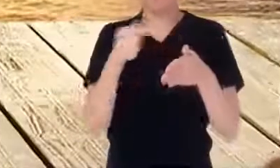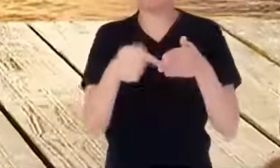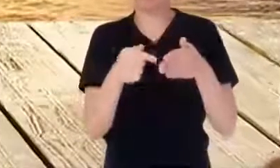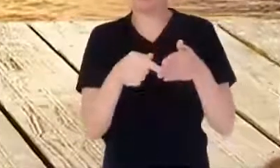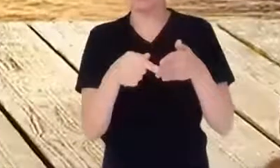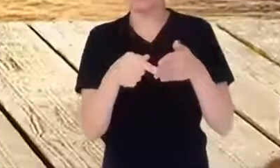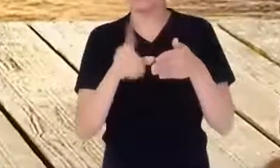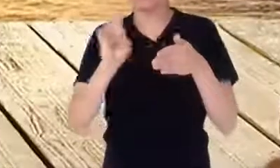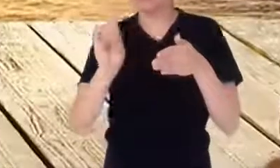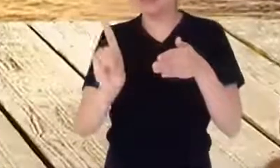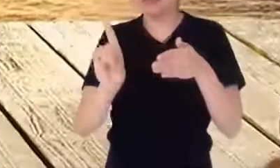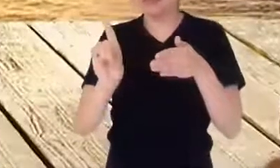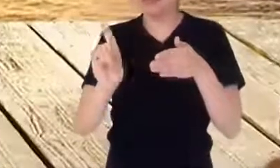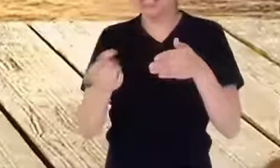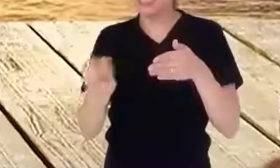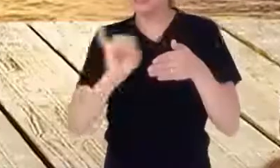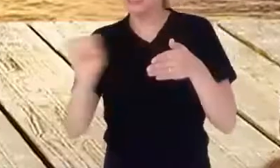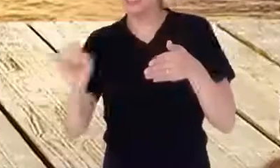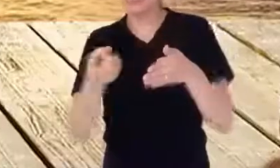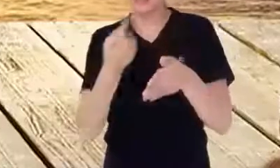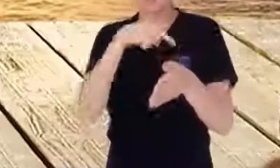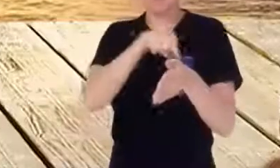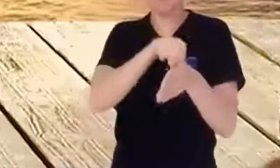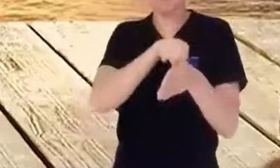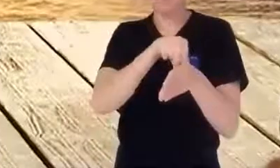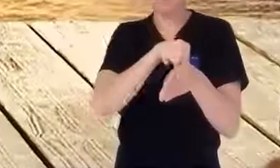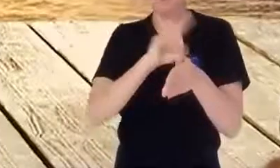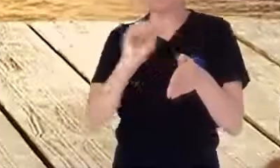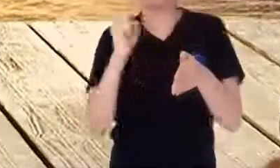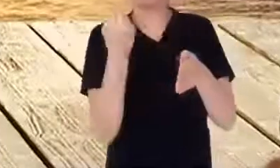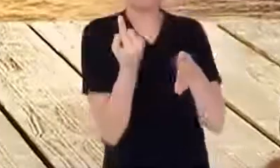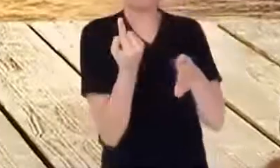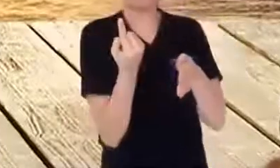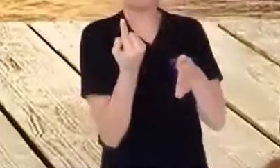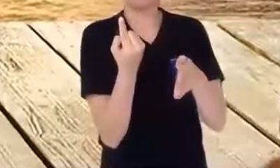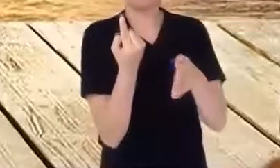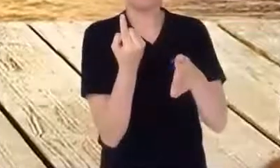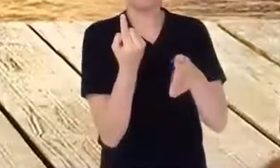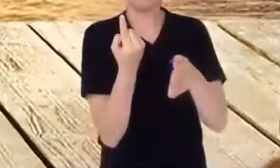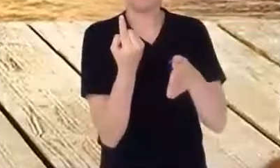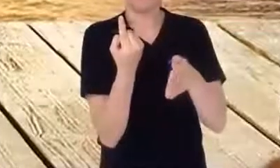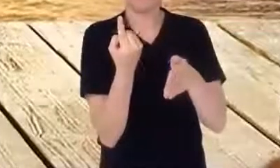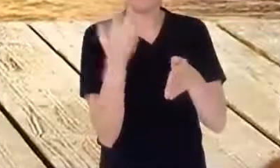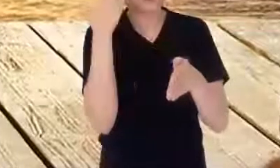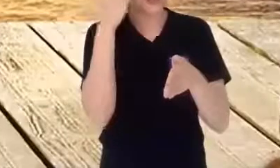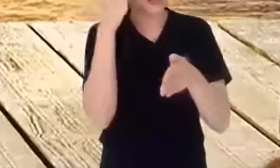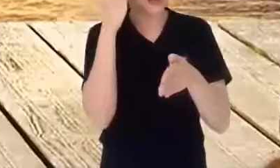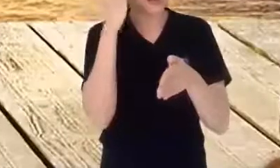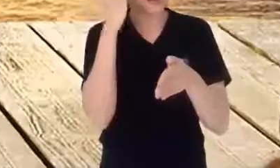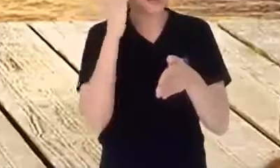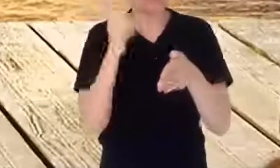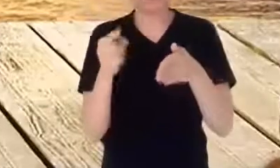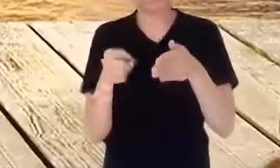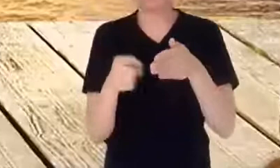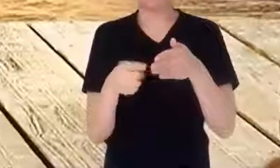de frente. Tô Quando pronto. Eu falar popa, você fica de costa pro navio. Isso. Vamos lá, crianças. Proa.